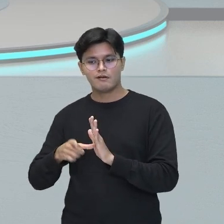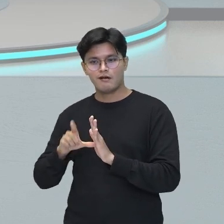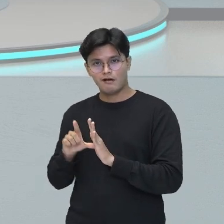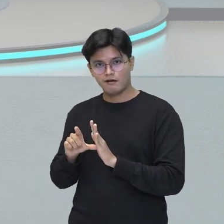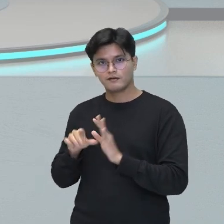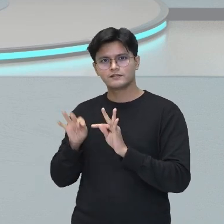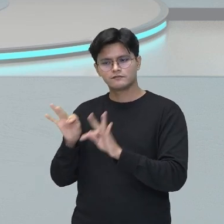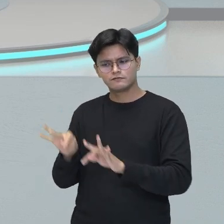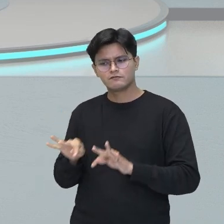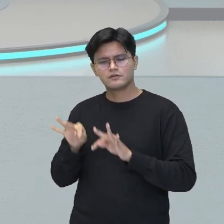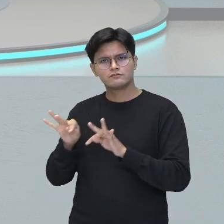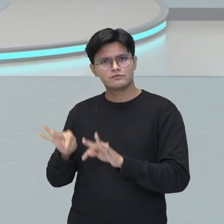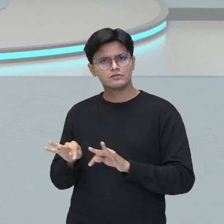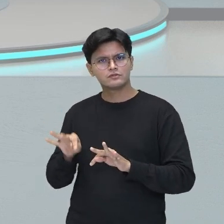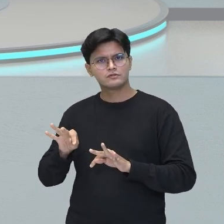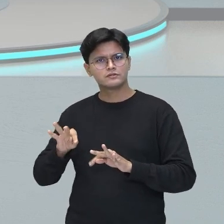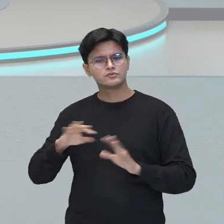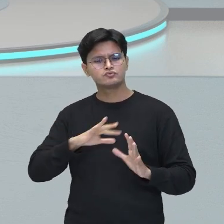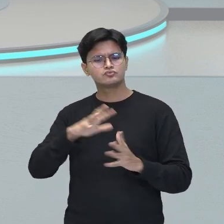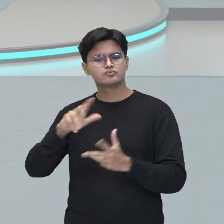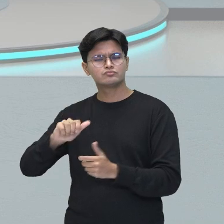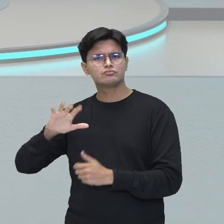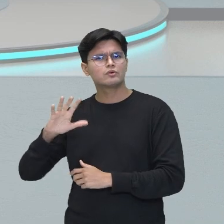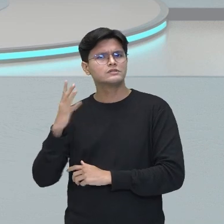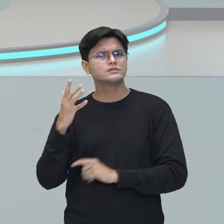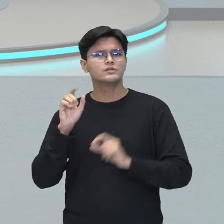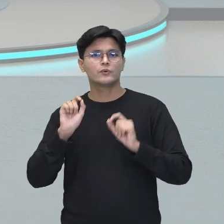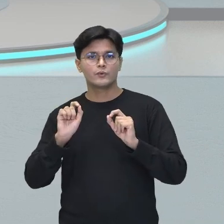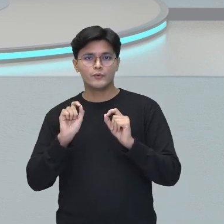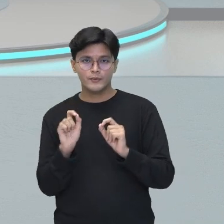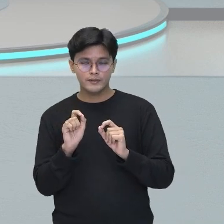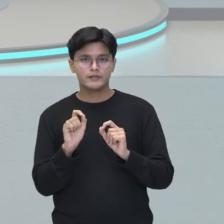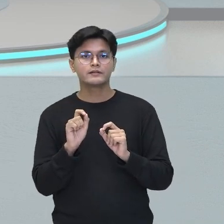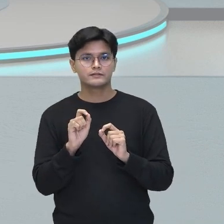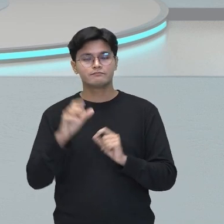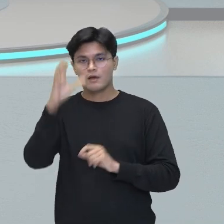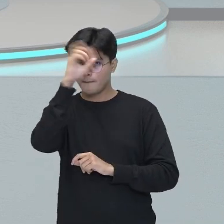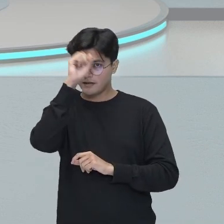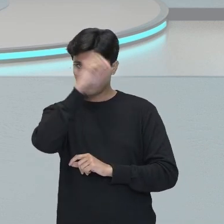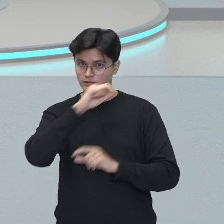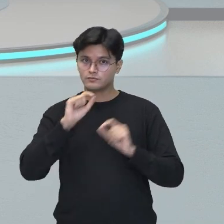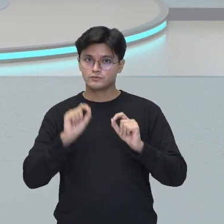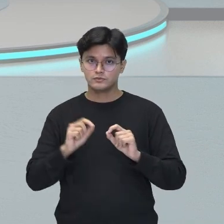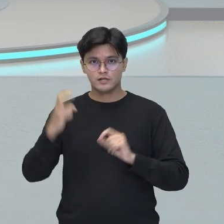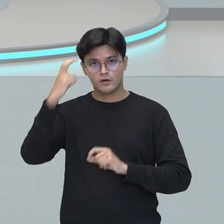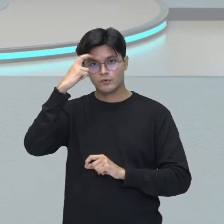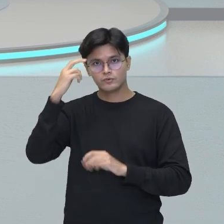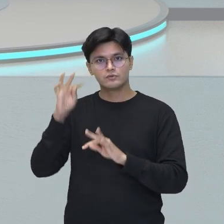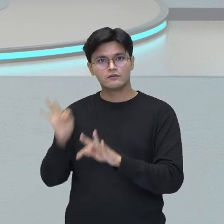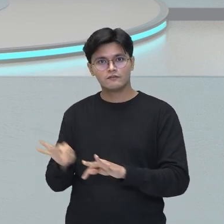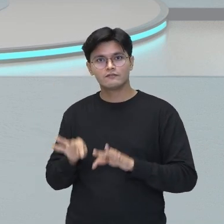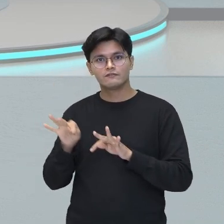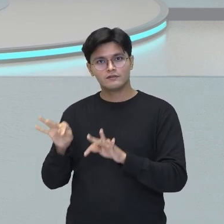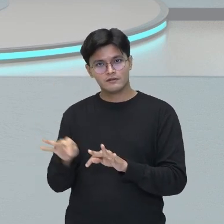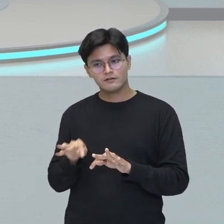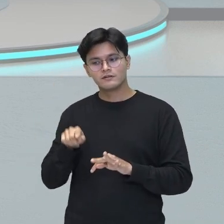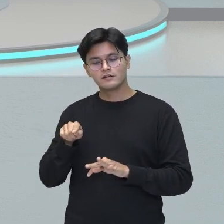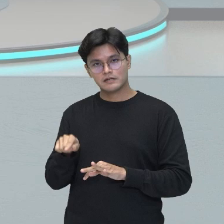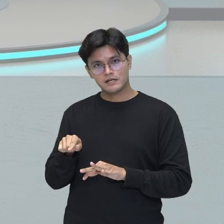estava acontecendo no mundo então a gente viu que isto acontecia essa cultura feudal no